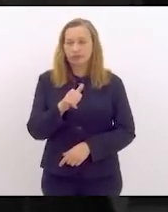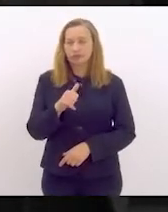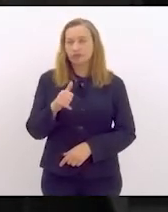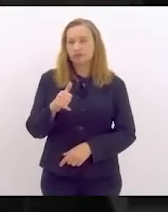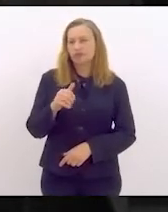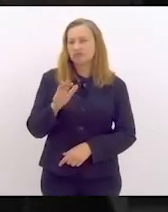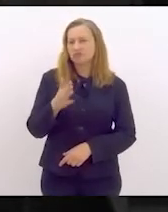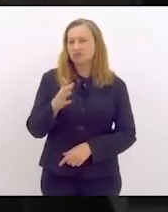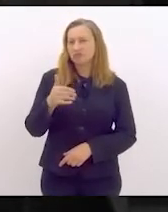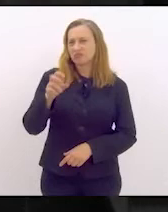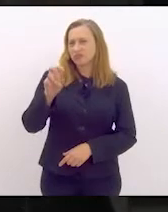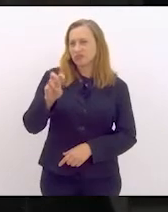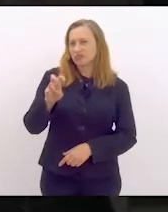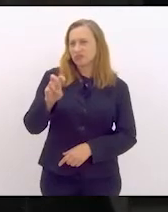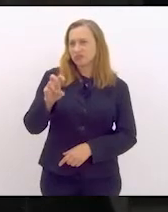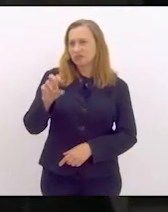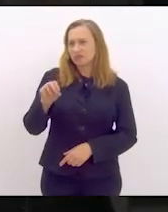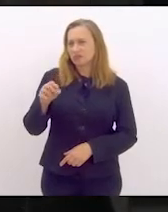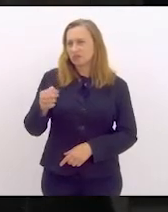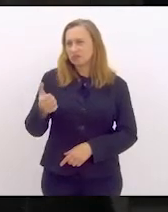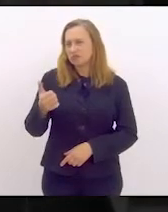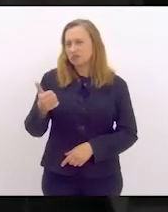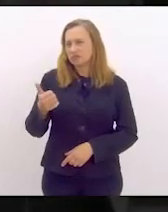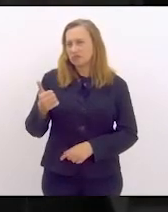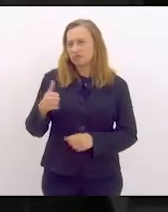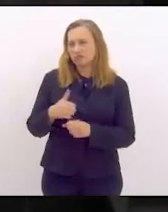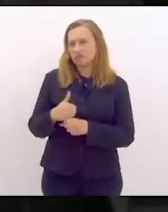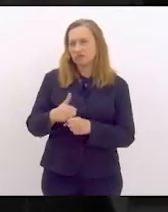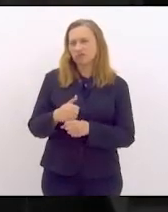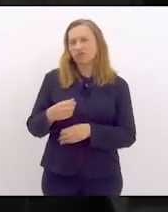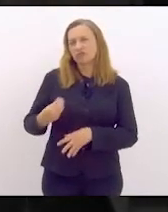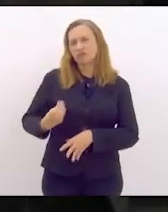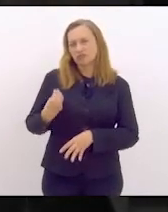50 e poucos anos, que vive de fazer